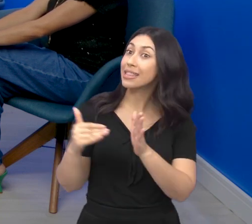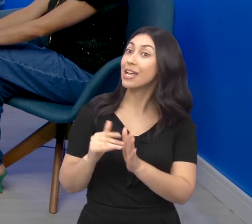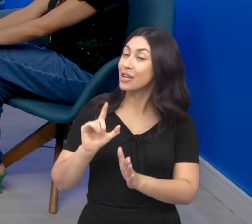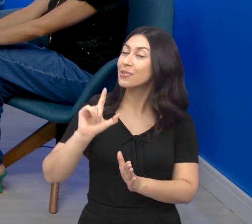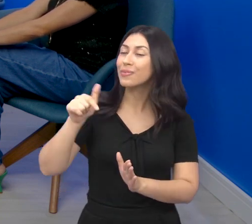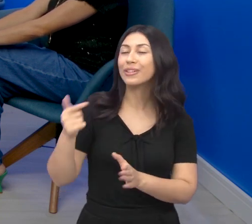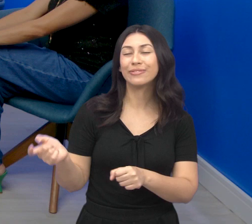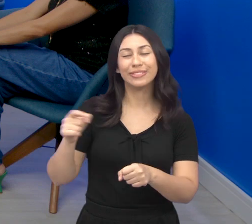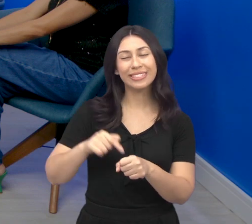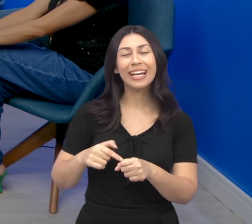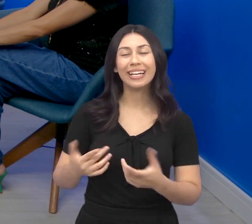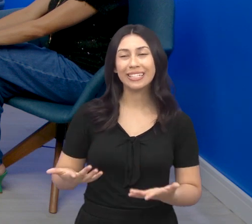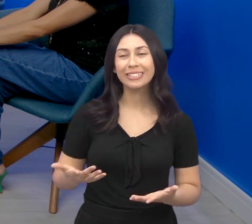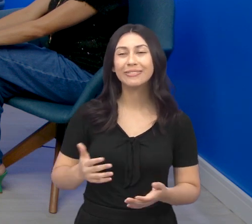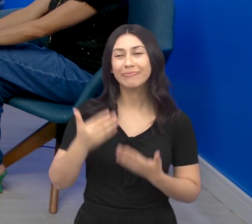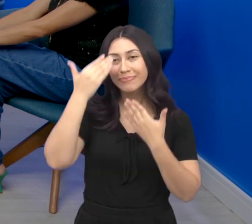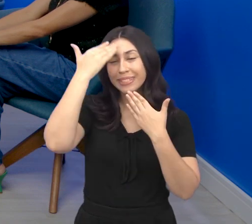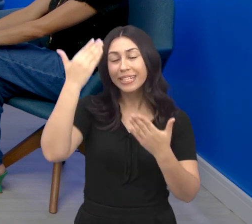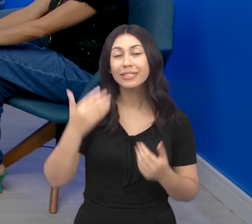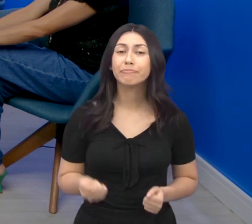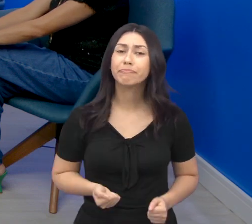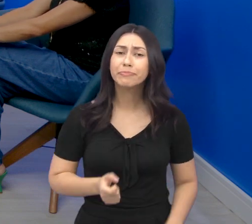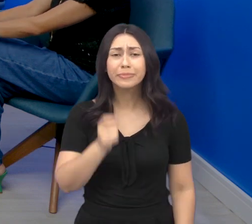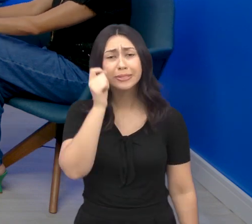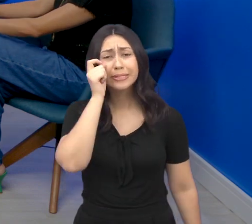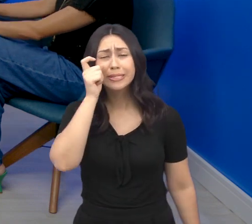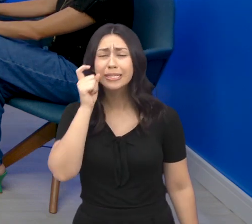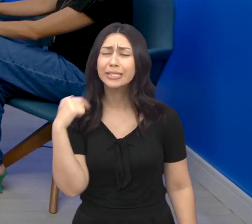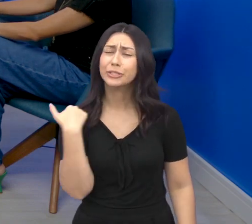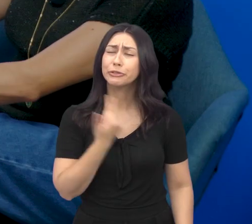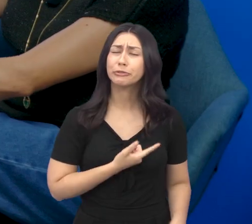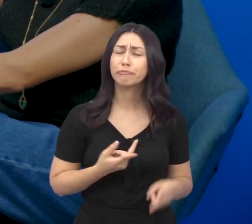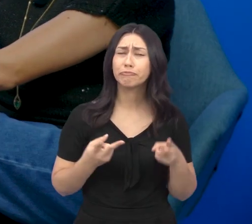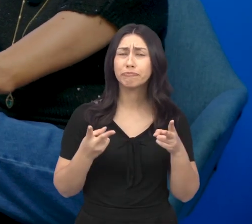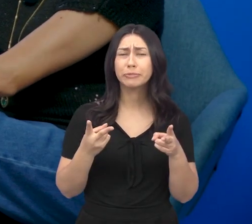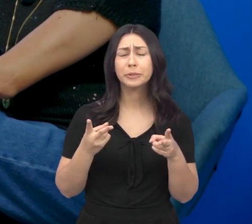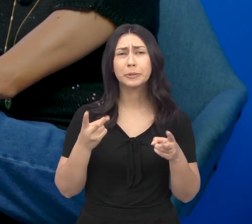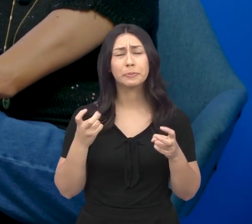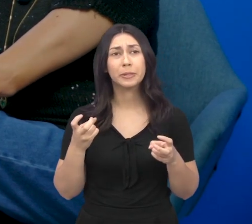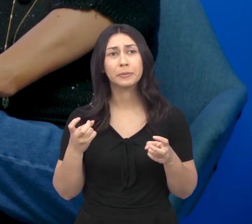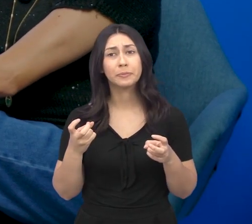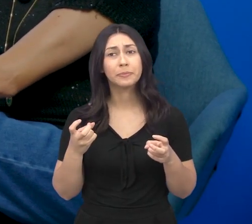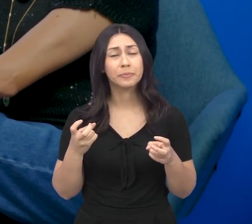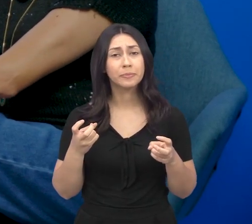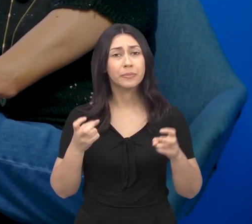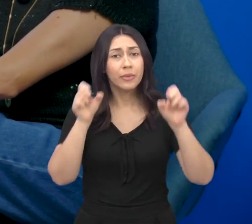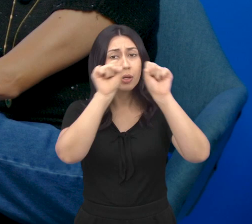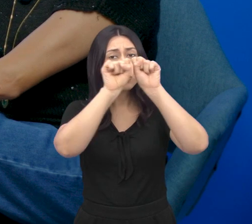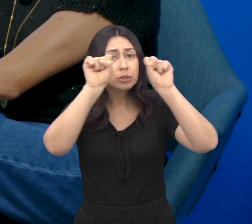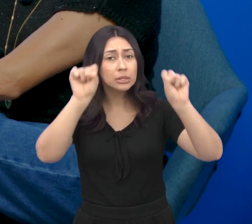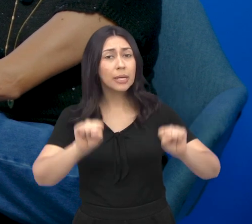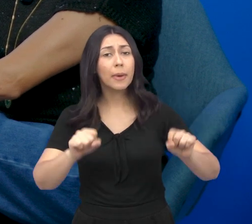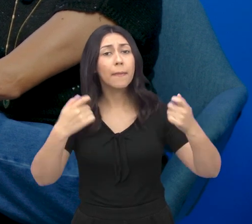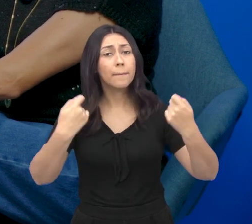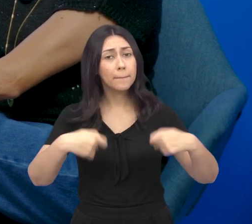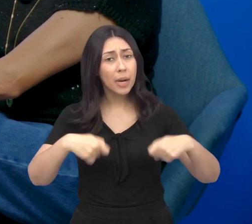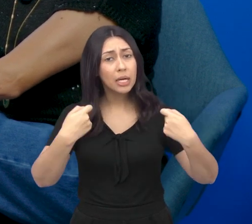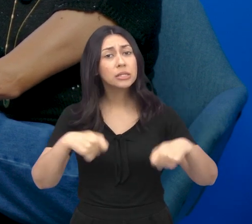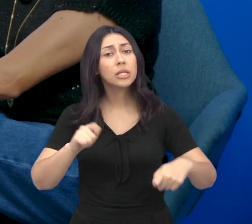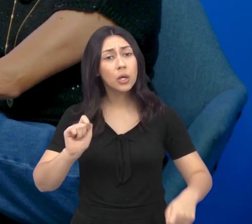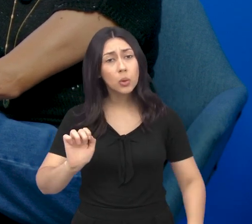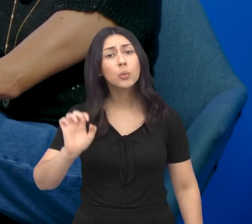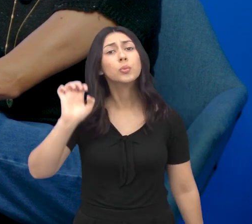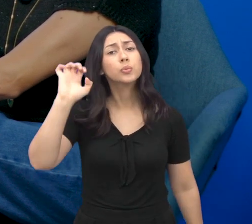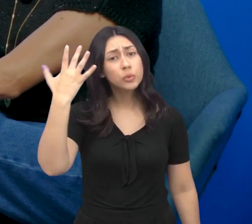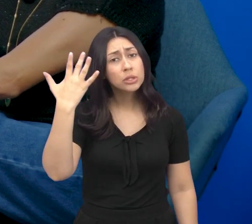uma próxima, Até com mais. certeza. Muito Obrigada. obrigada. Com certeza. Interessante a gente ter essa visão, né, Tati? De que o sistema deve